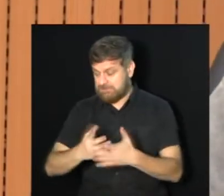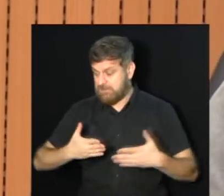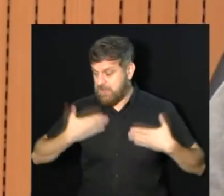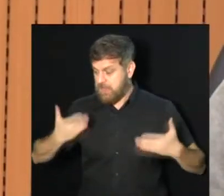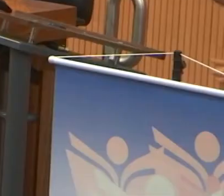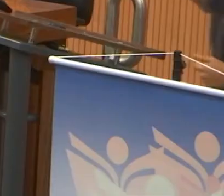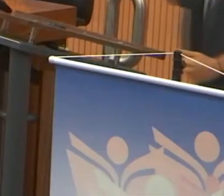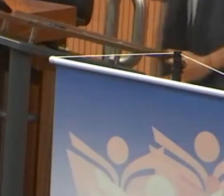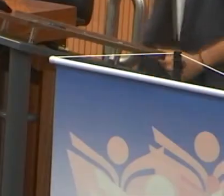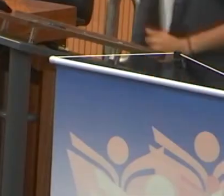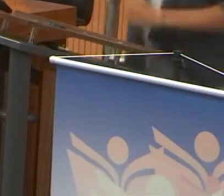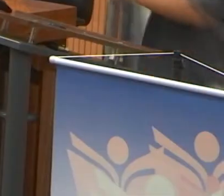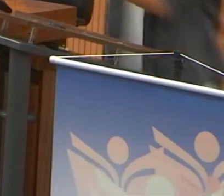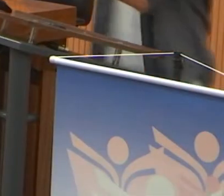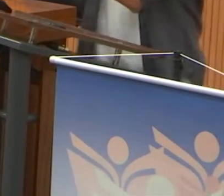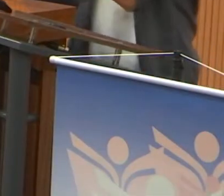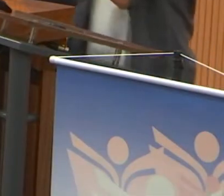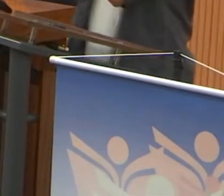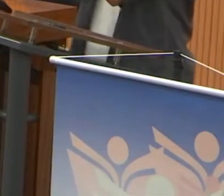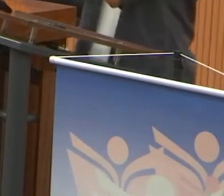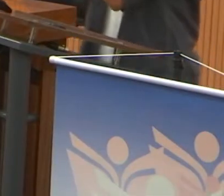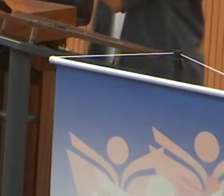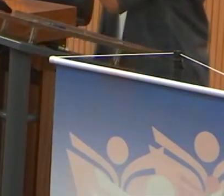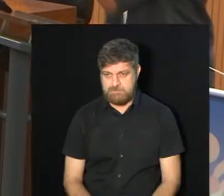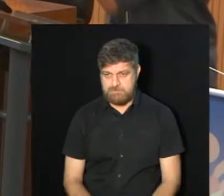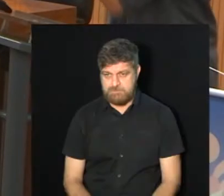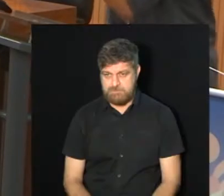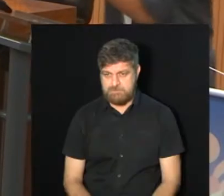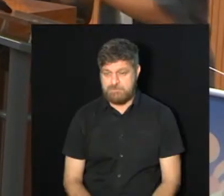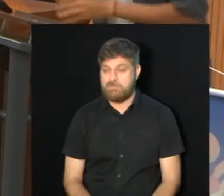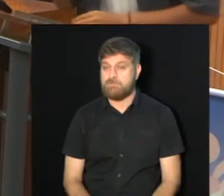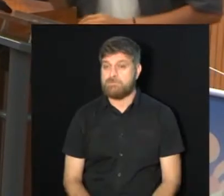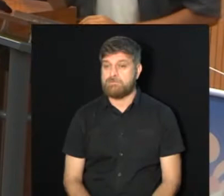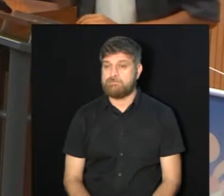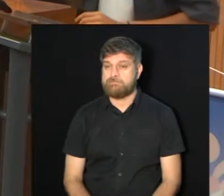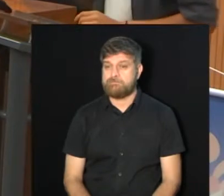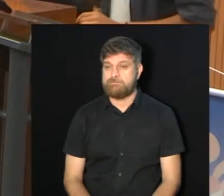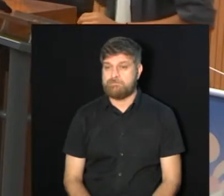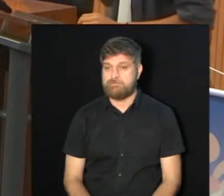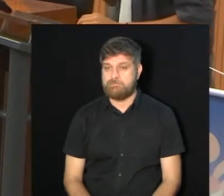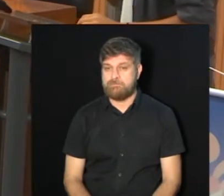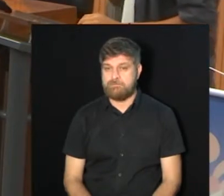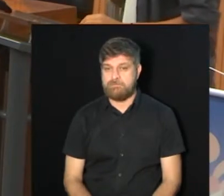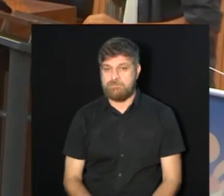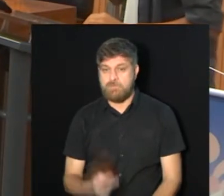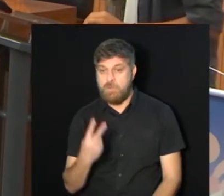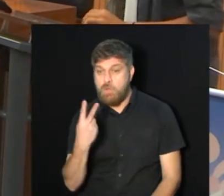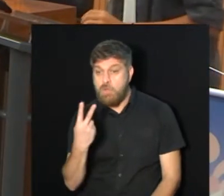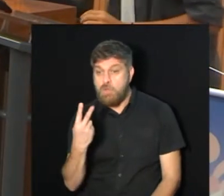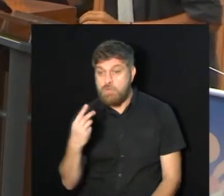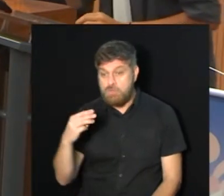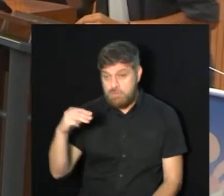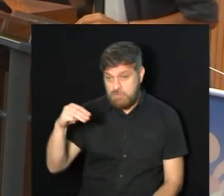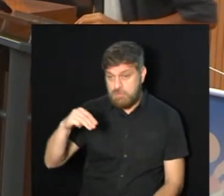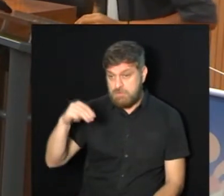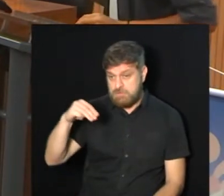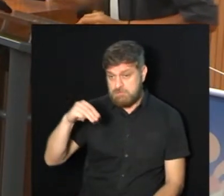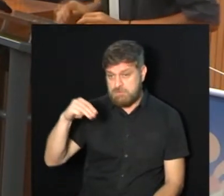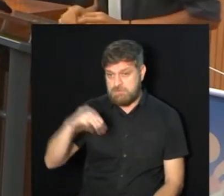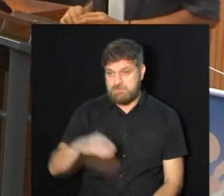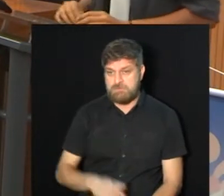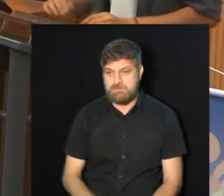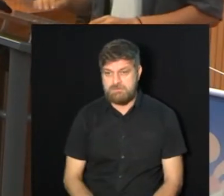conhecer melhor a política e os instrumentos de participação no poder legislativo e ainda possibilitar que as